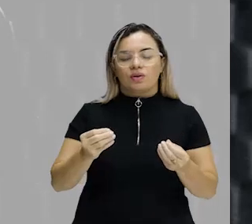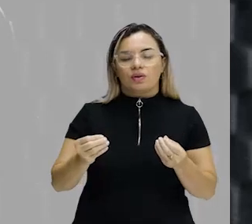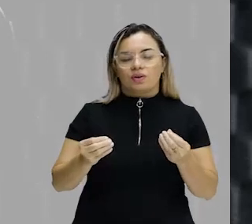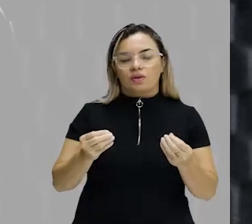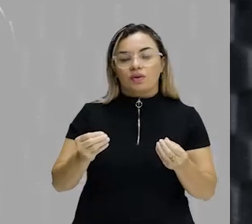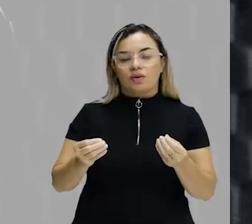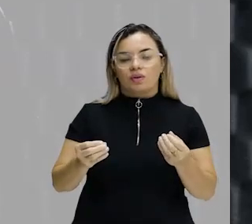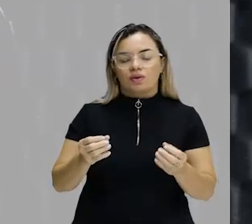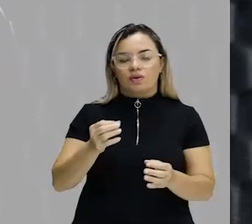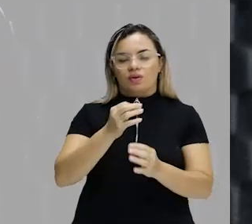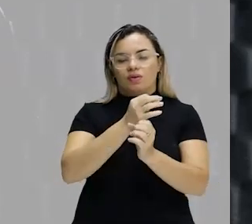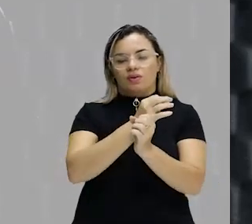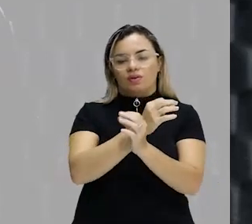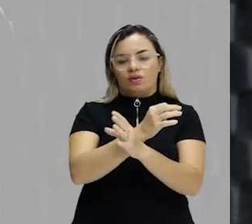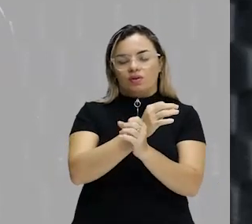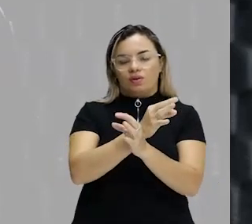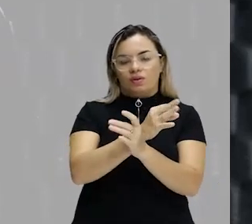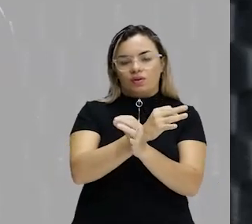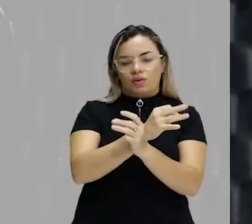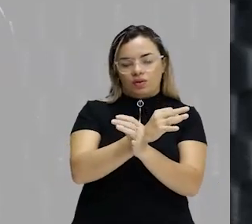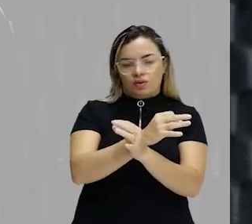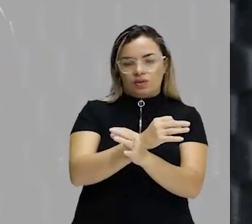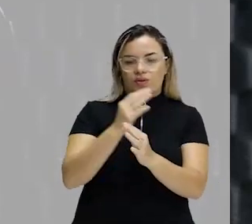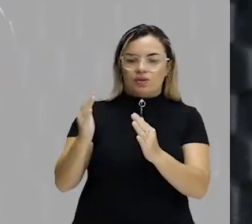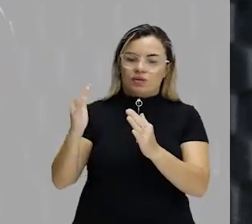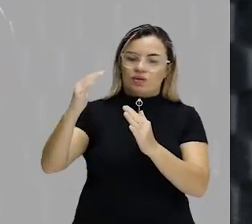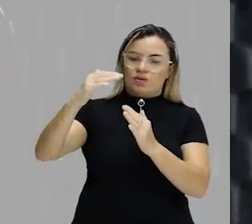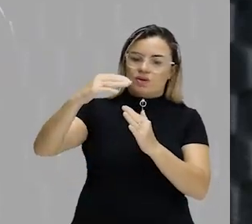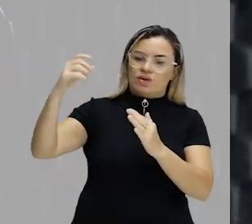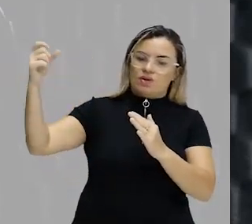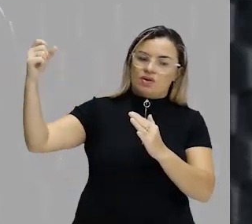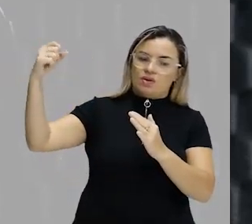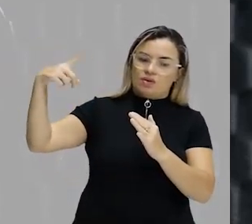sua enorme e desmedida umbela, é uma oração subordinada e verbial